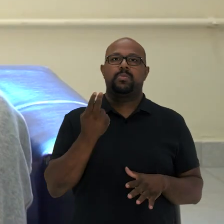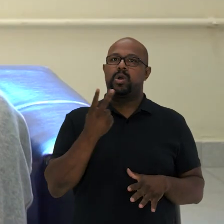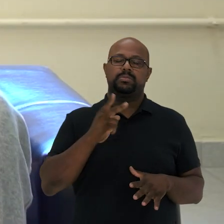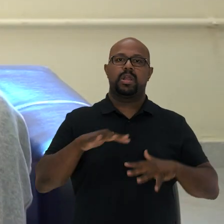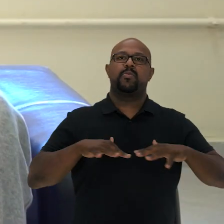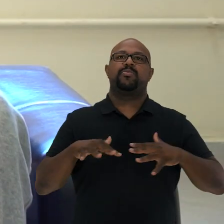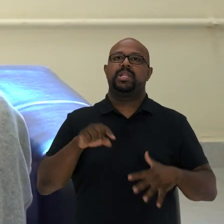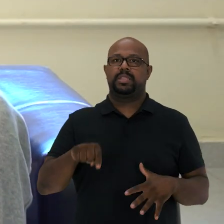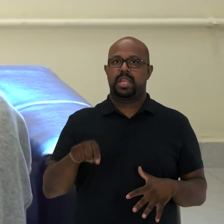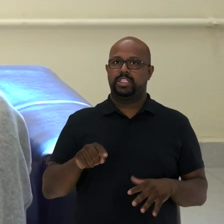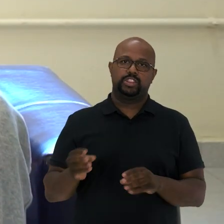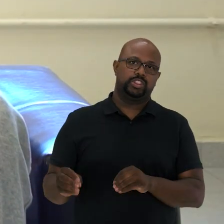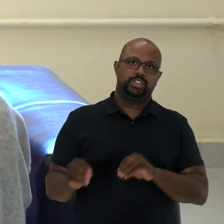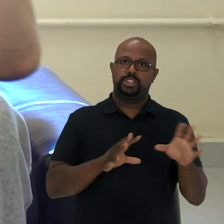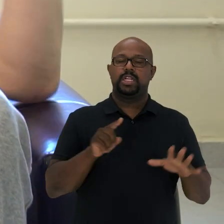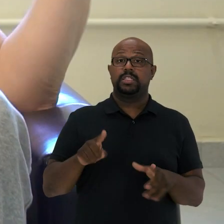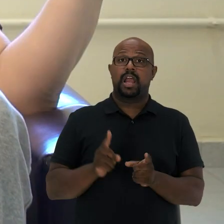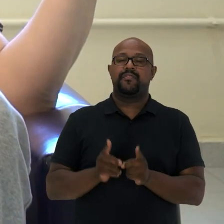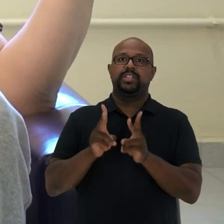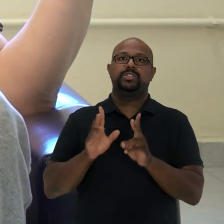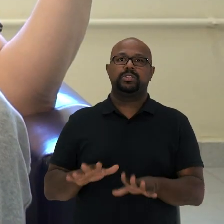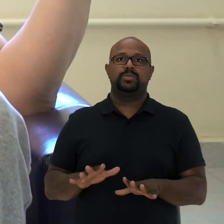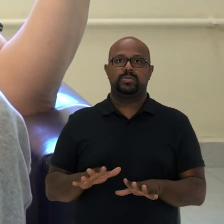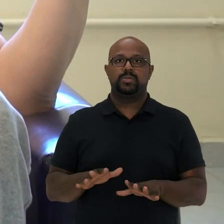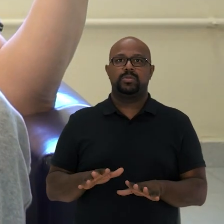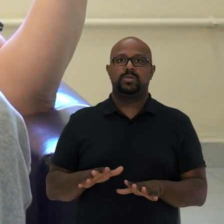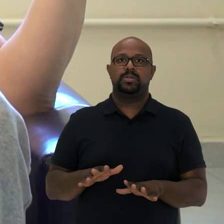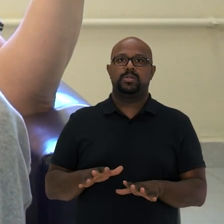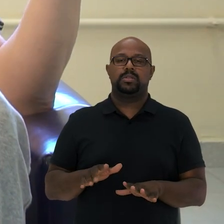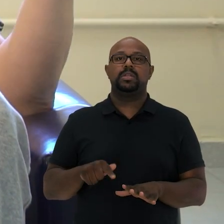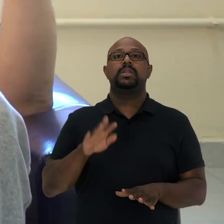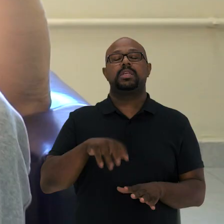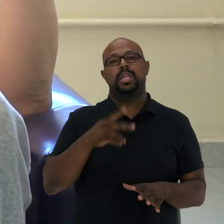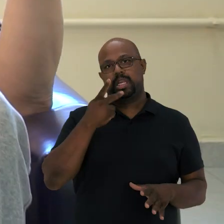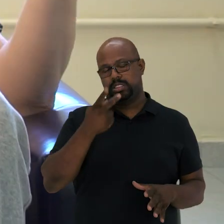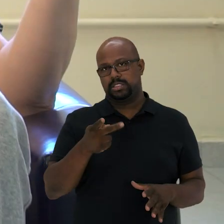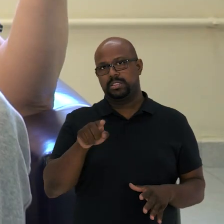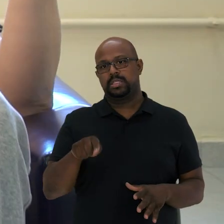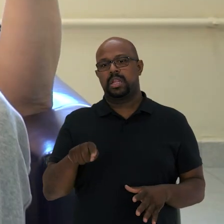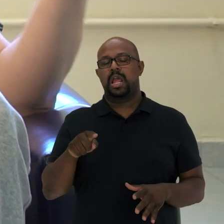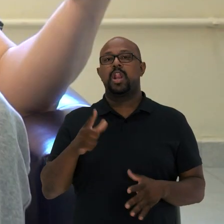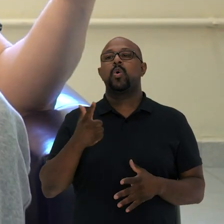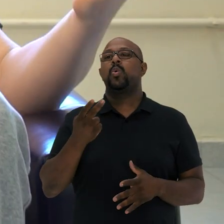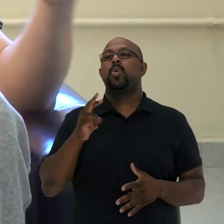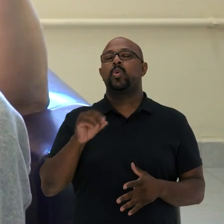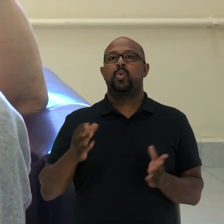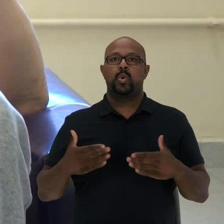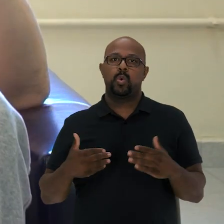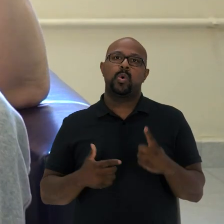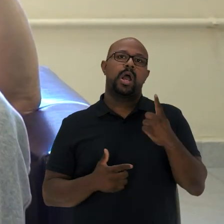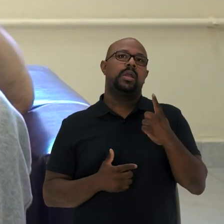não pode mais movimentar esse fóssil daqui, aquele fóssil estava vendido. Entende? Isso era um